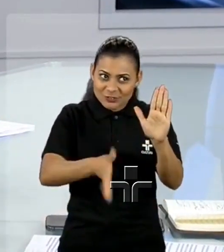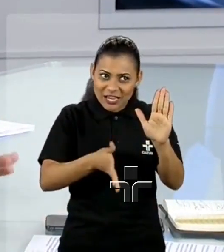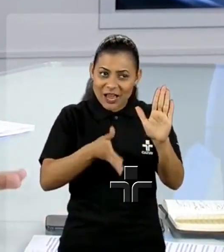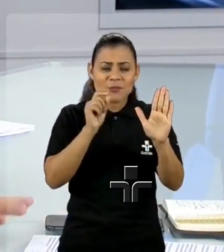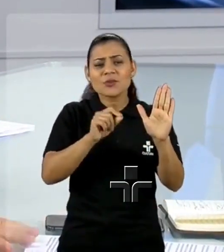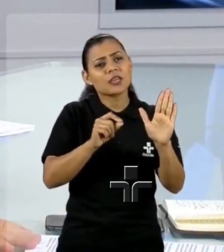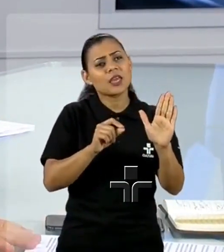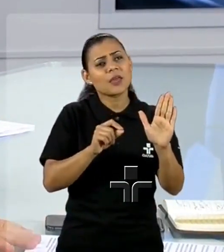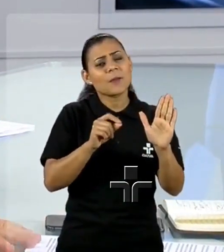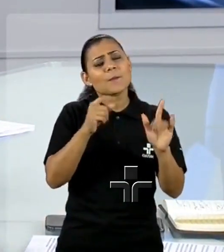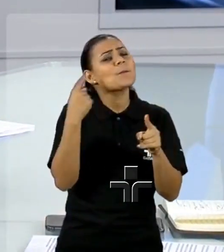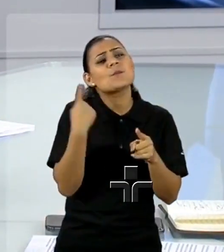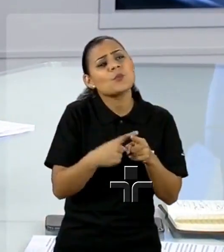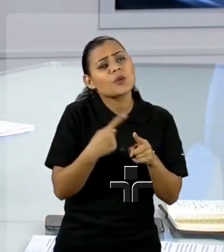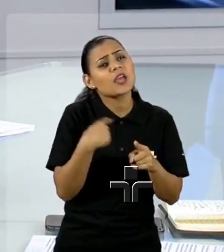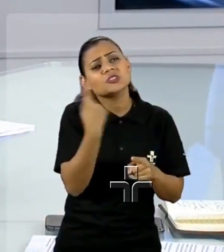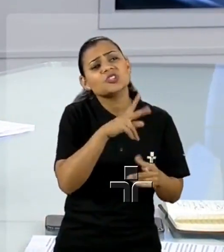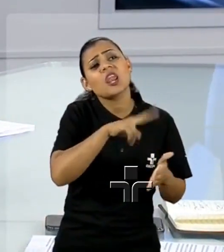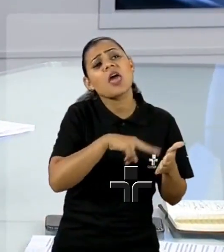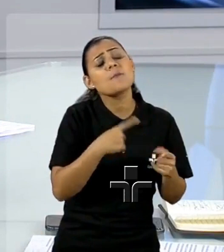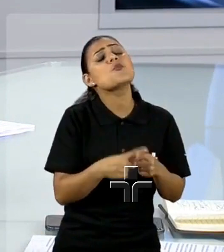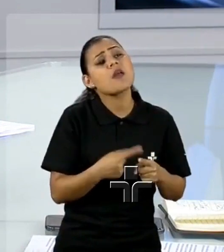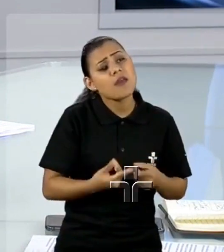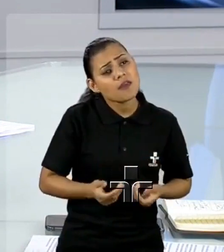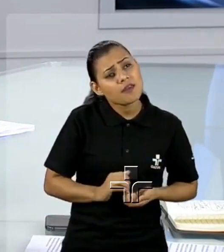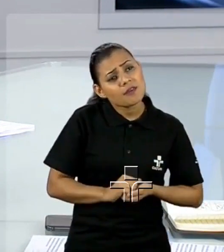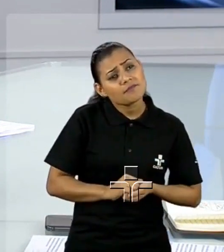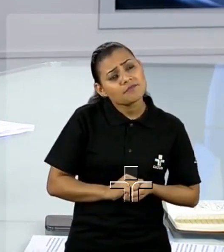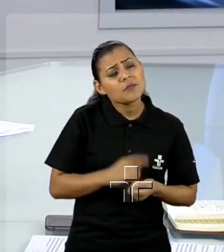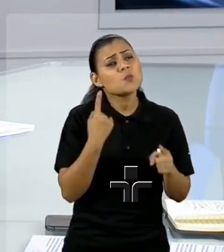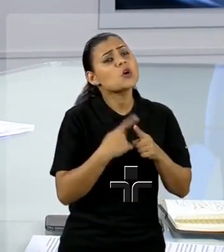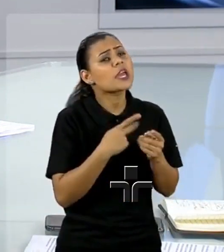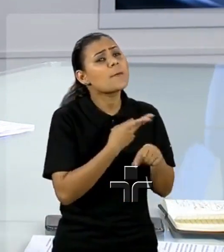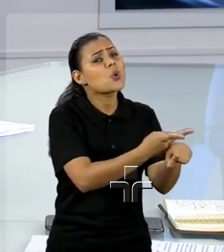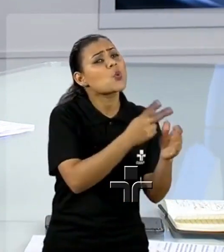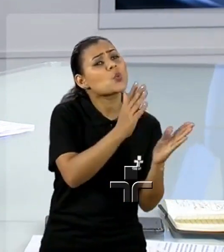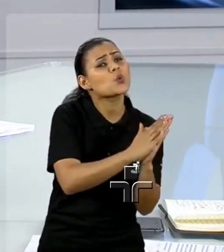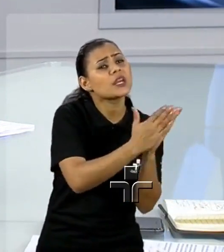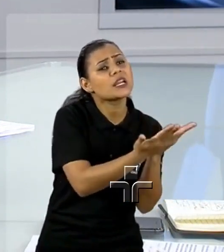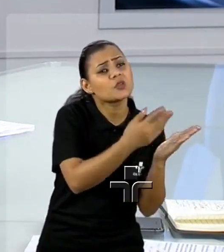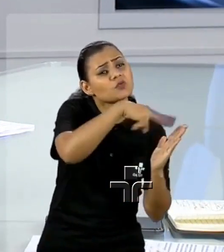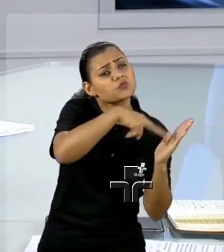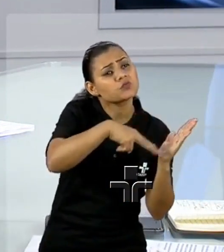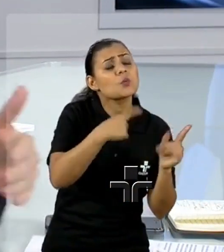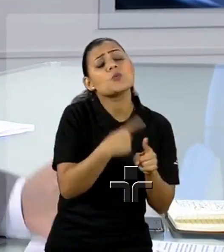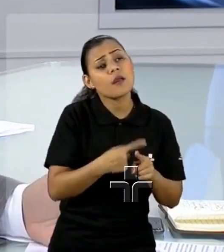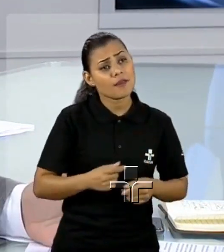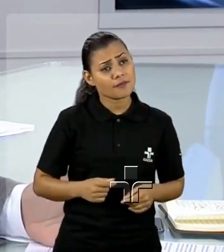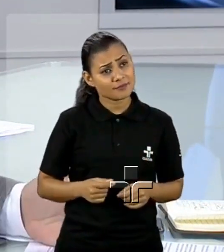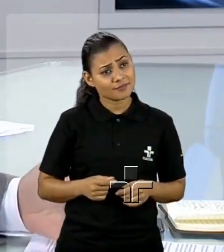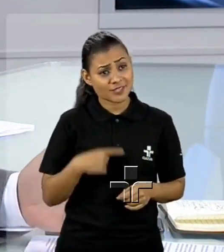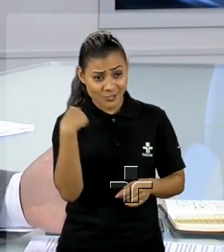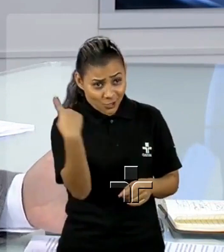Por que a gente lê? Acho que é uma pergunta, por que eu busco o livro? Ou nós buscamos o livro? Sem dúvida é porque